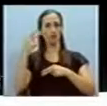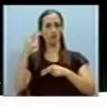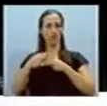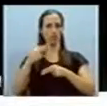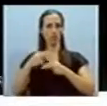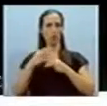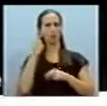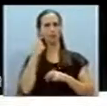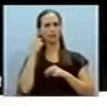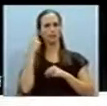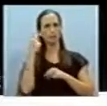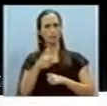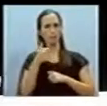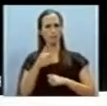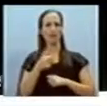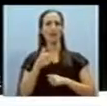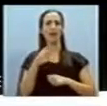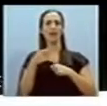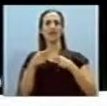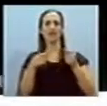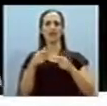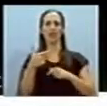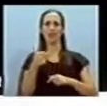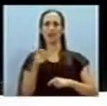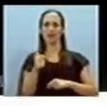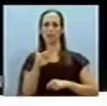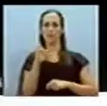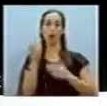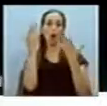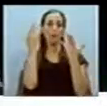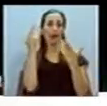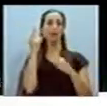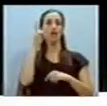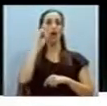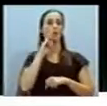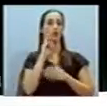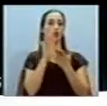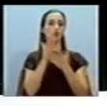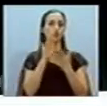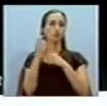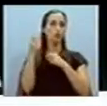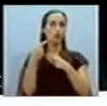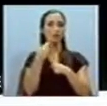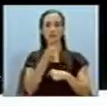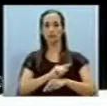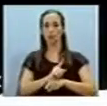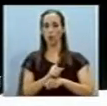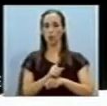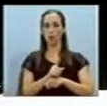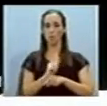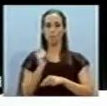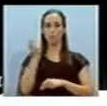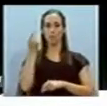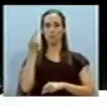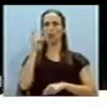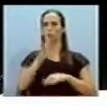estrela TAB, e TAB é uma homenagem à astrónoma que primeiramente revelou ao mundo o que realmente de muito misterioso